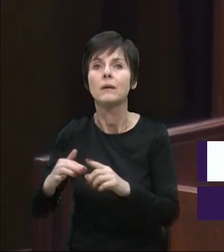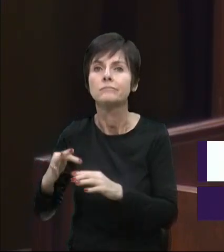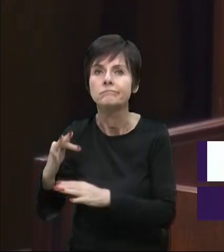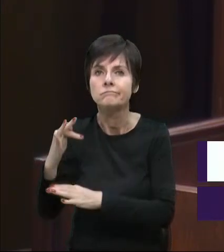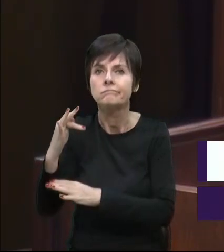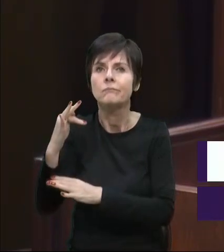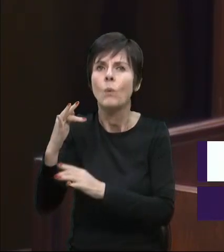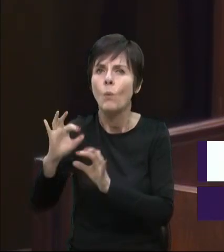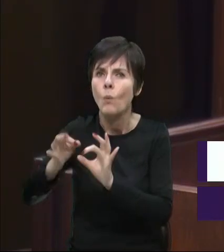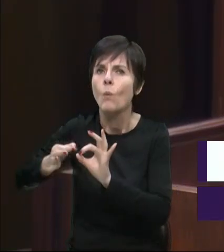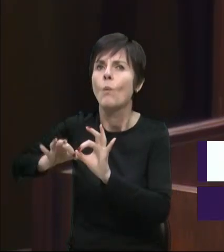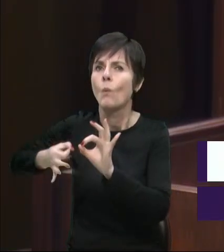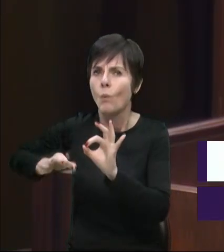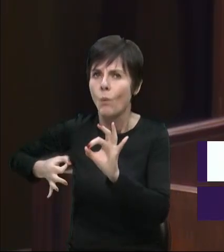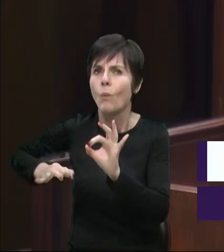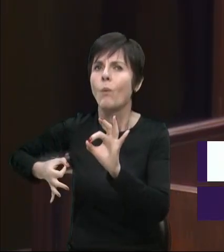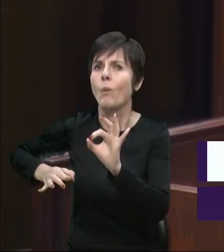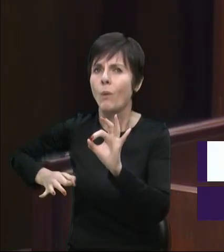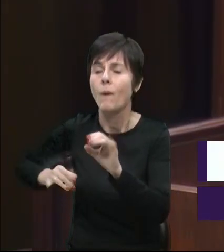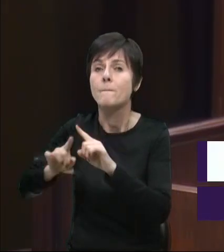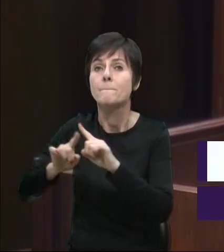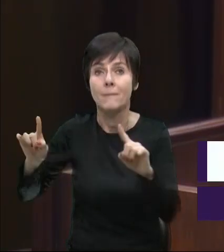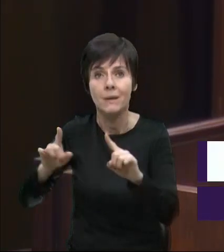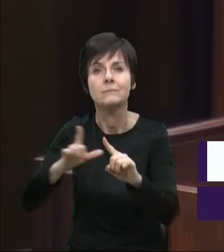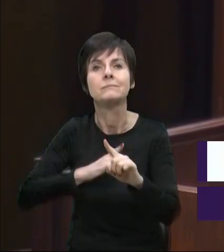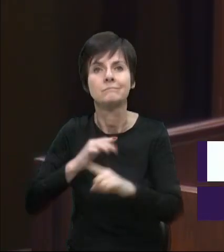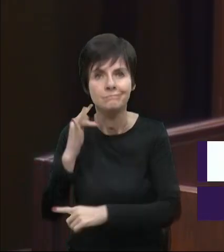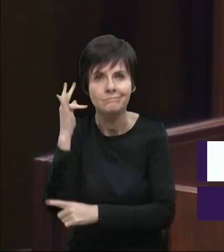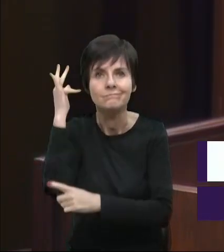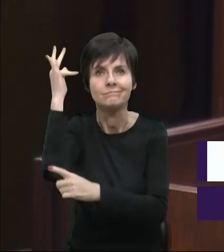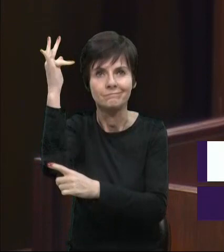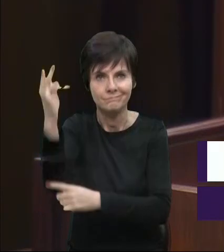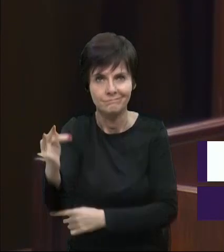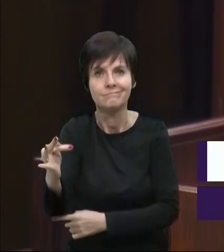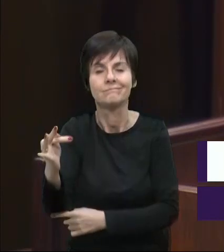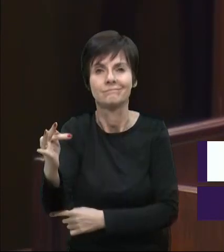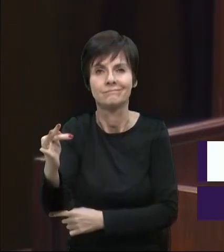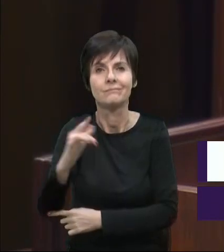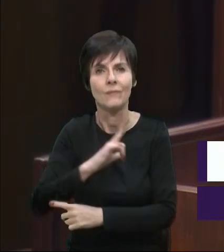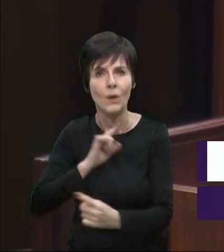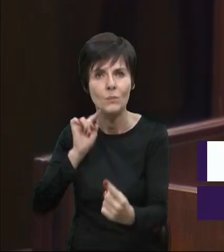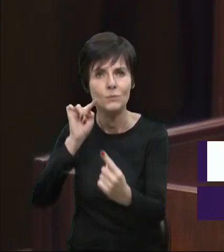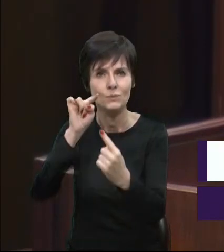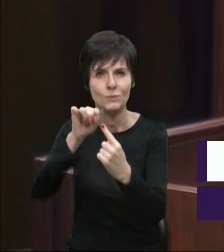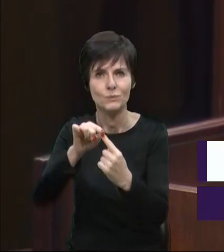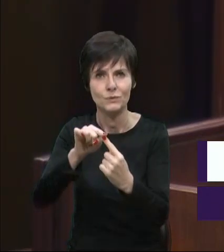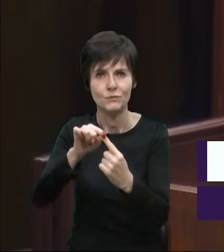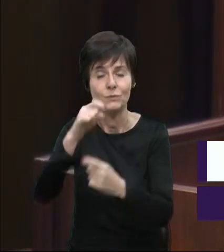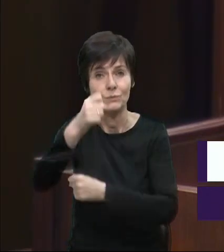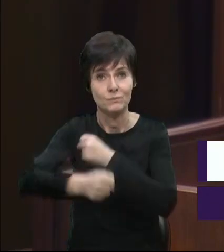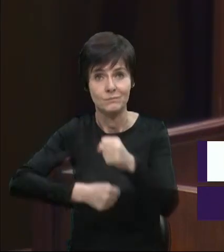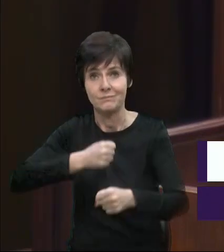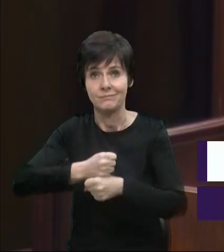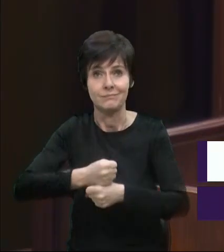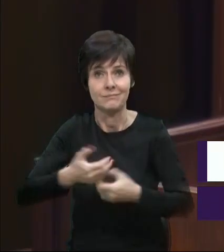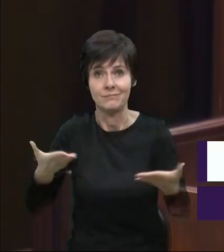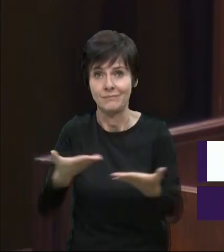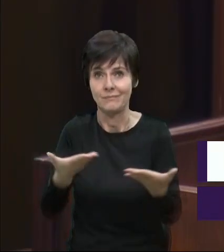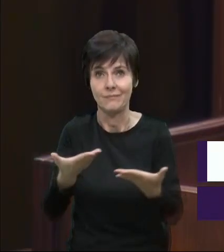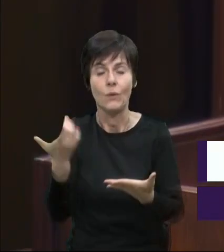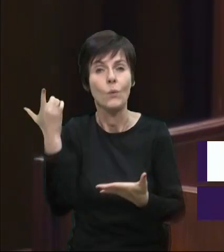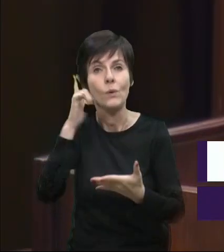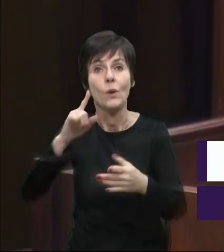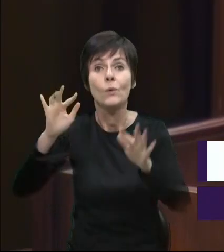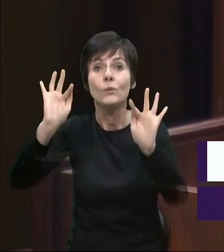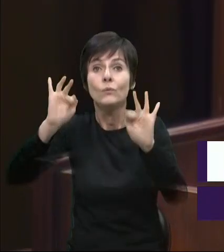né? Mas é um caminho promissor, né? Nós temos um objetivo muito grande no ano, que é chegar numa final